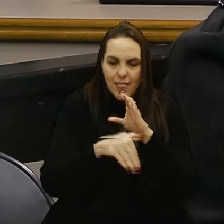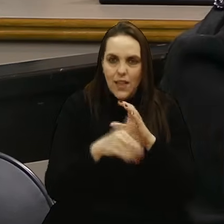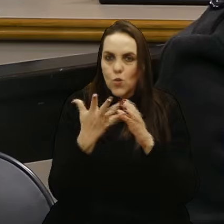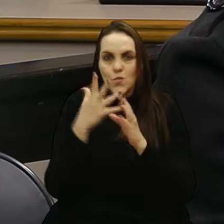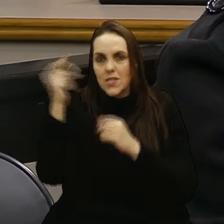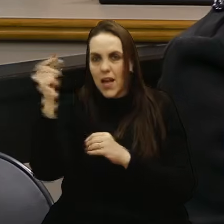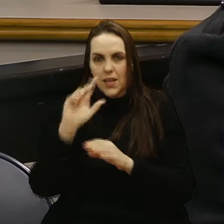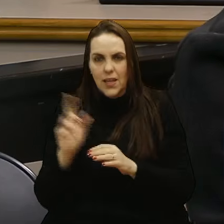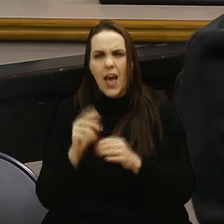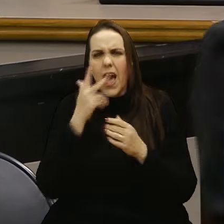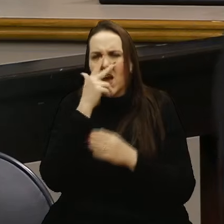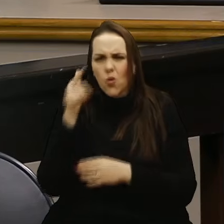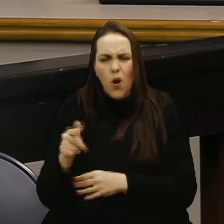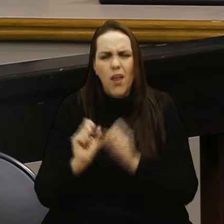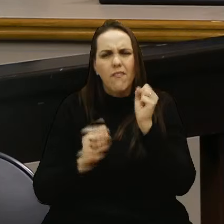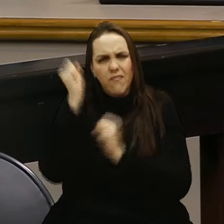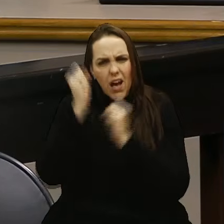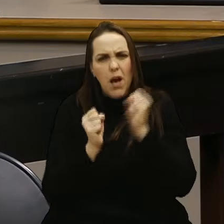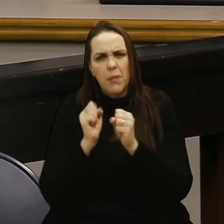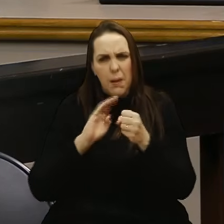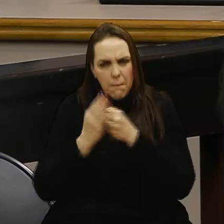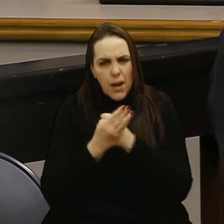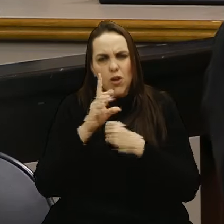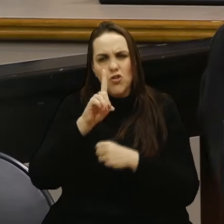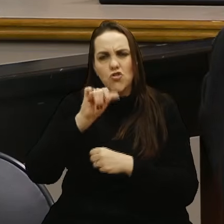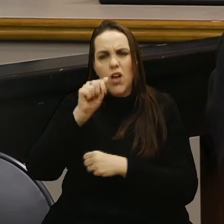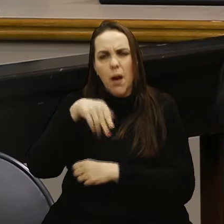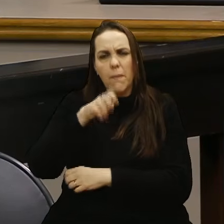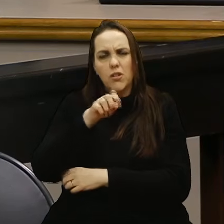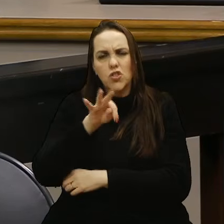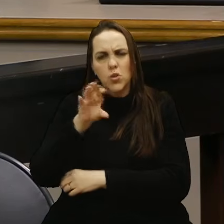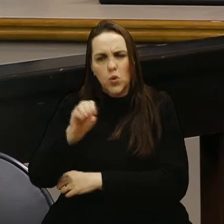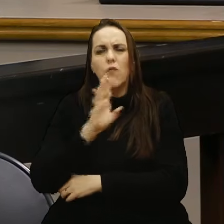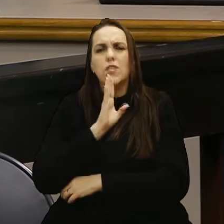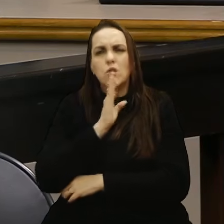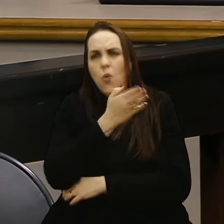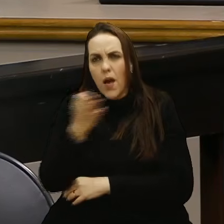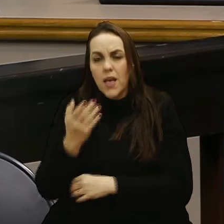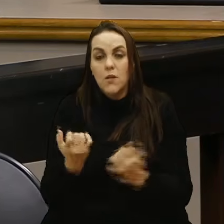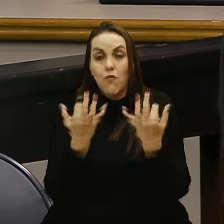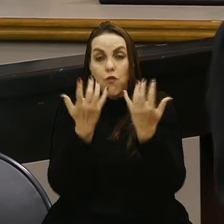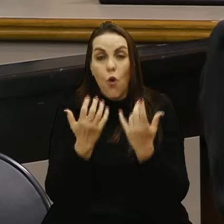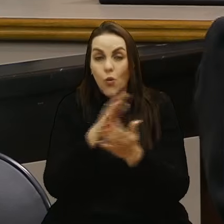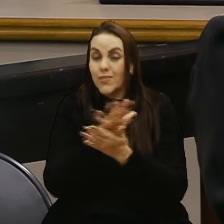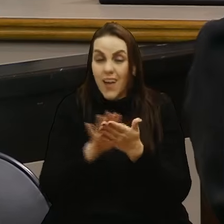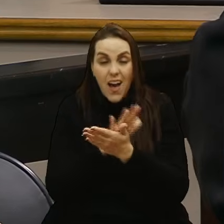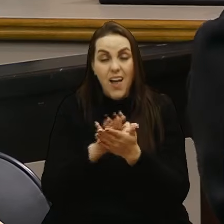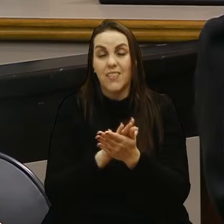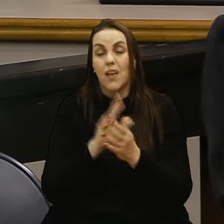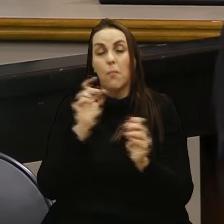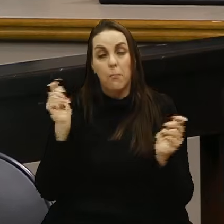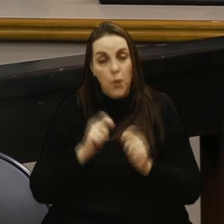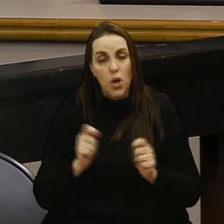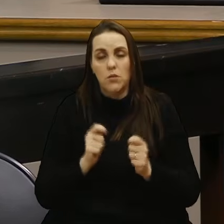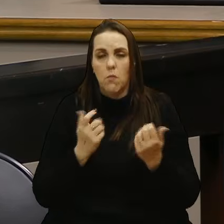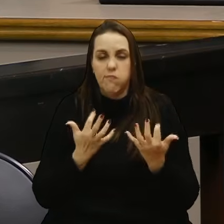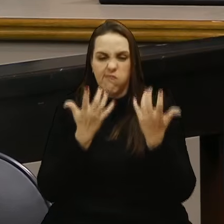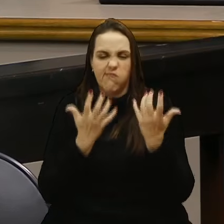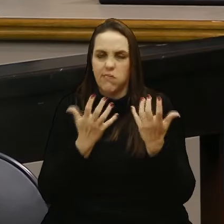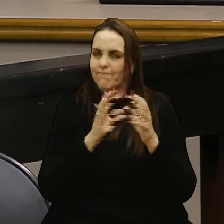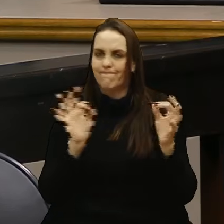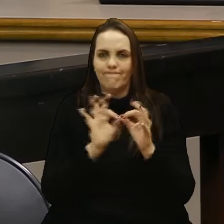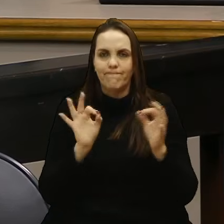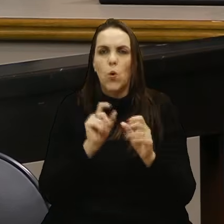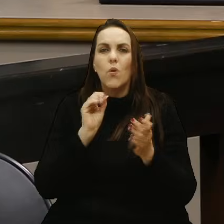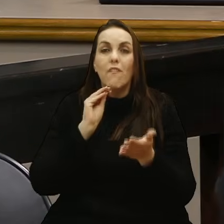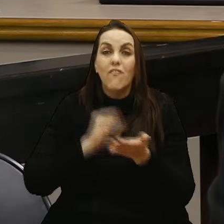fabrica, lá no bairro Diamantino, vocês conhecem a empresa, onde o container também não vai pegar fogo, vai ser a prova de fogo. O que falta para isso ocorrer? Como